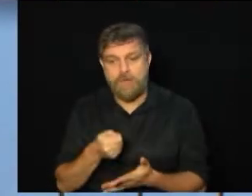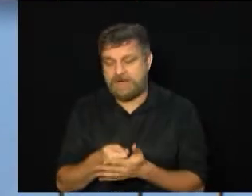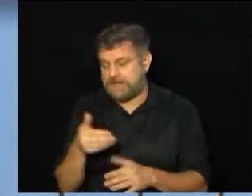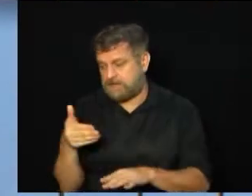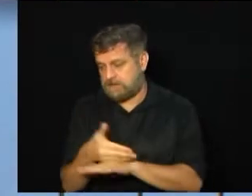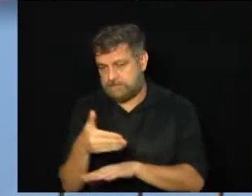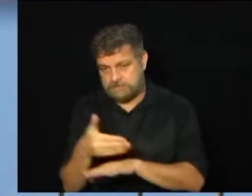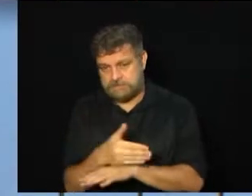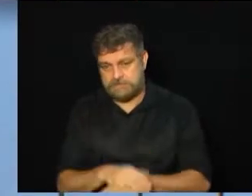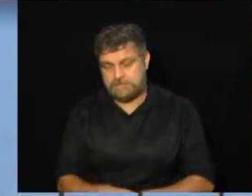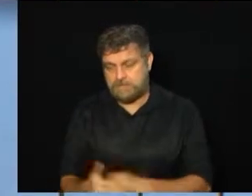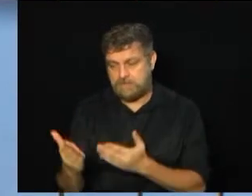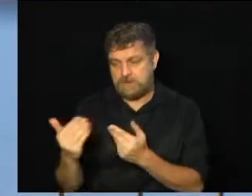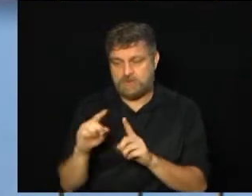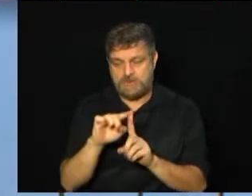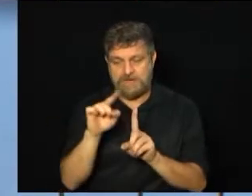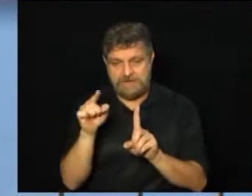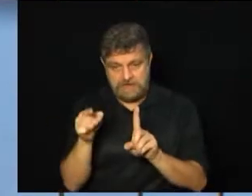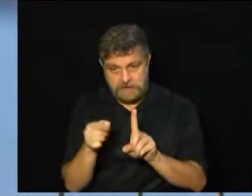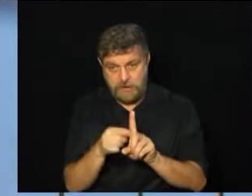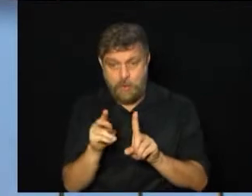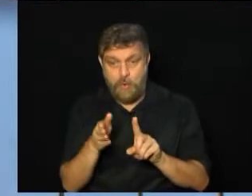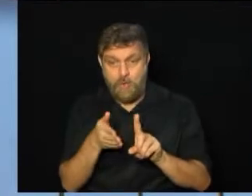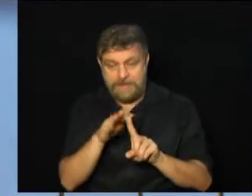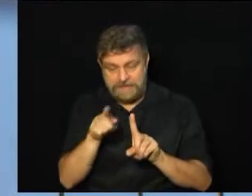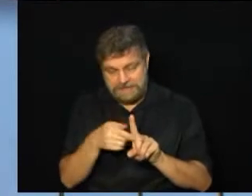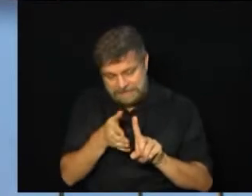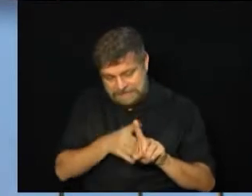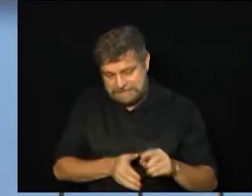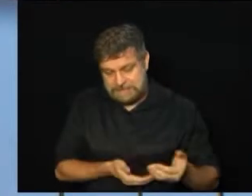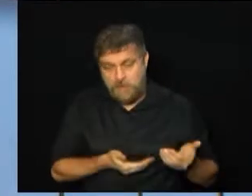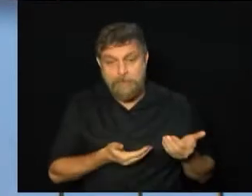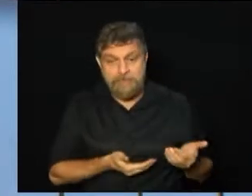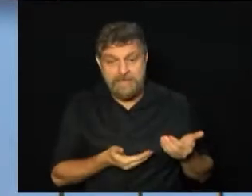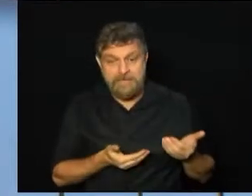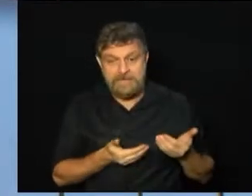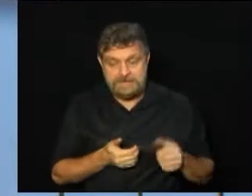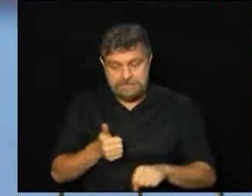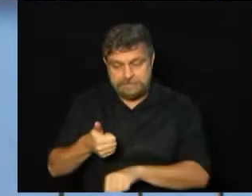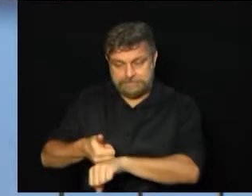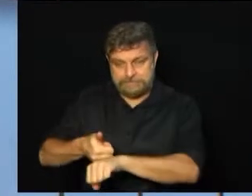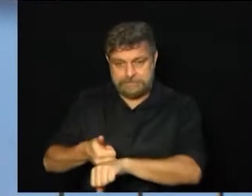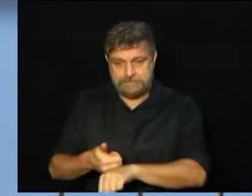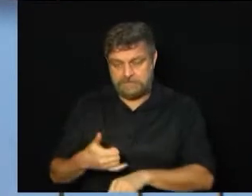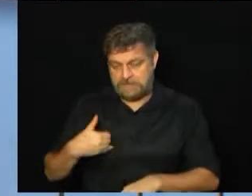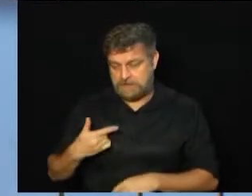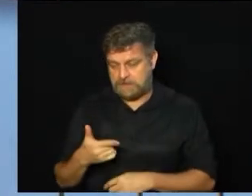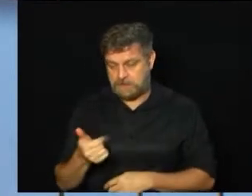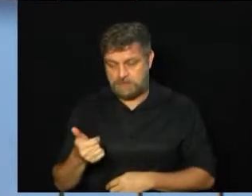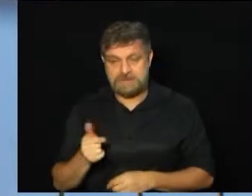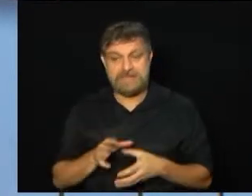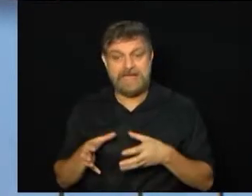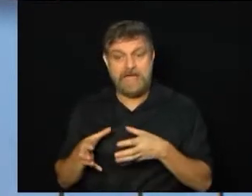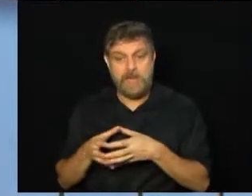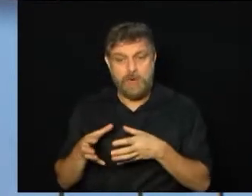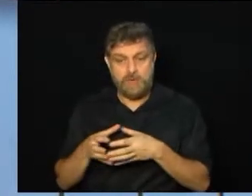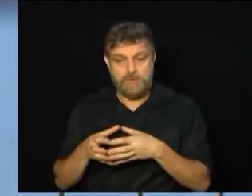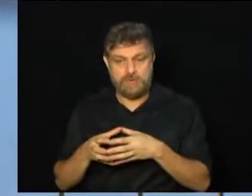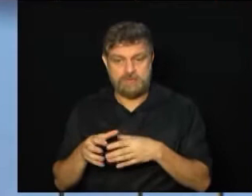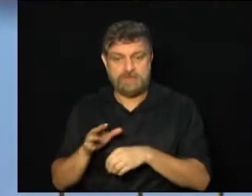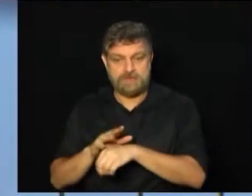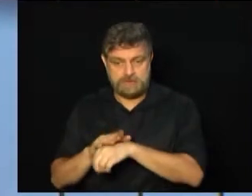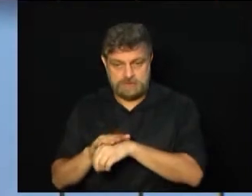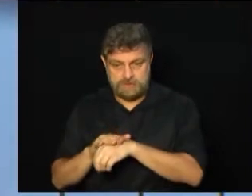frequentar. Jovens gestantes e puérperas, crianças menores de 12 anos pertencentes também a grupos